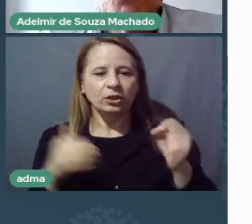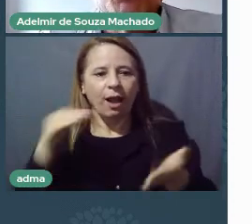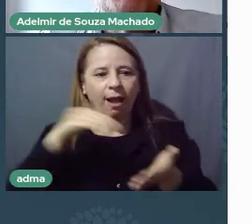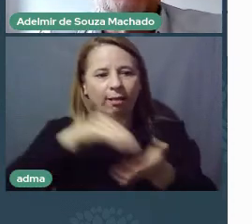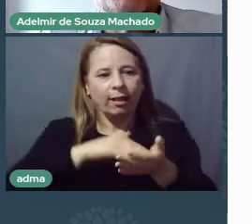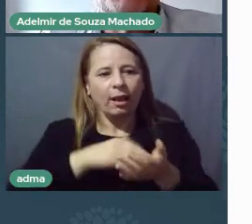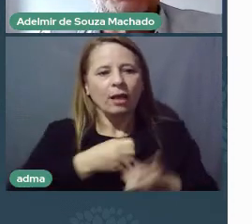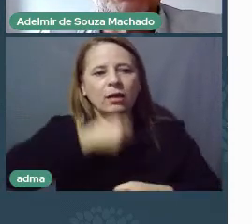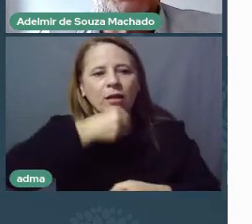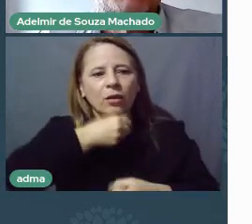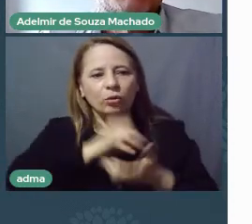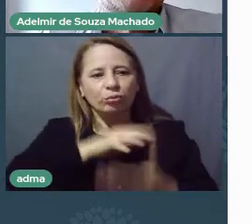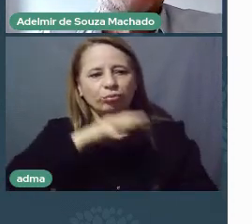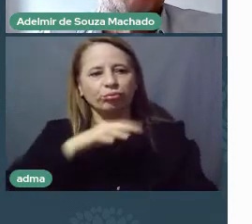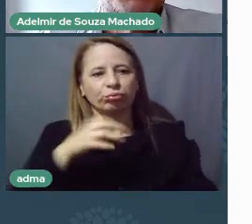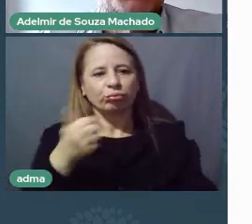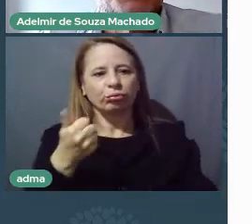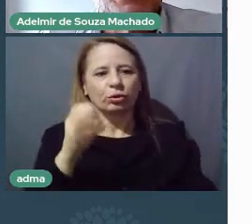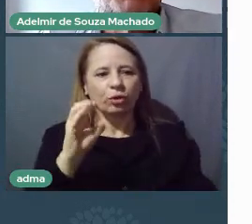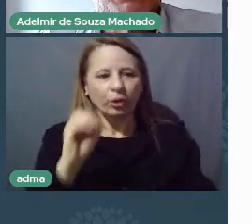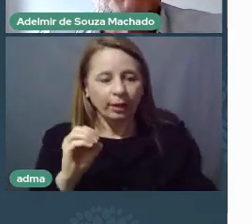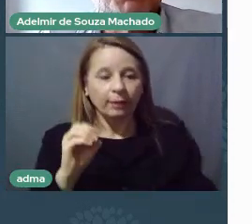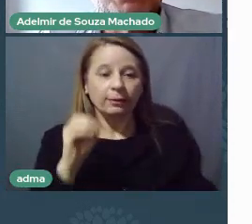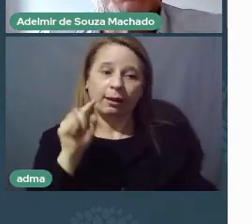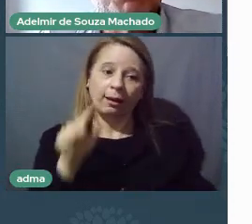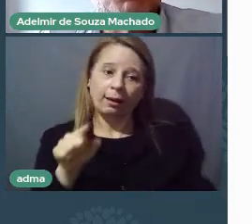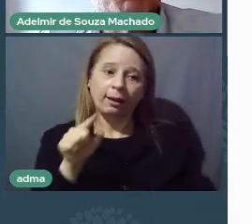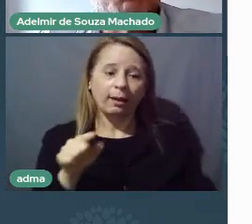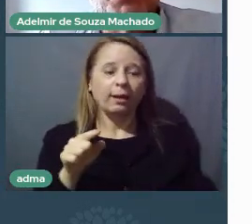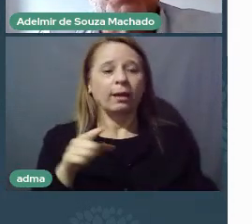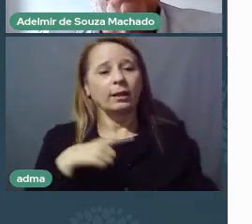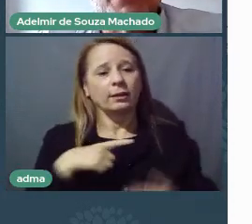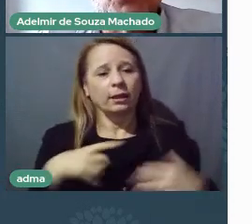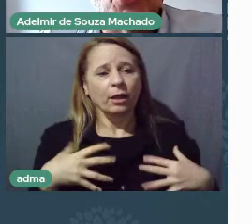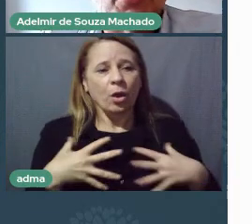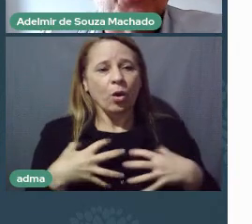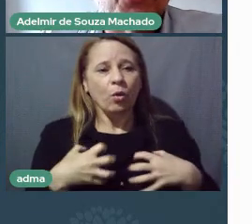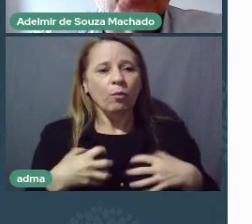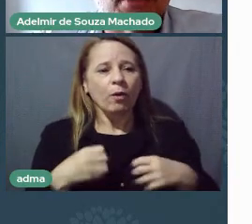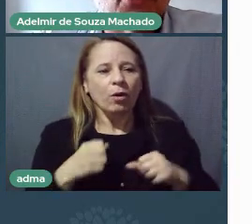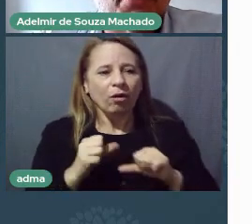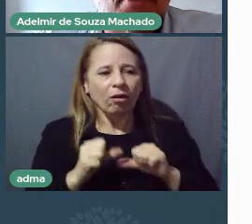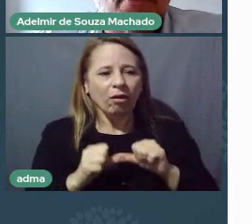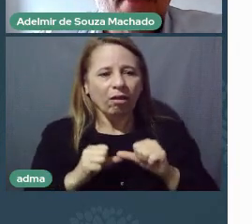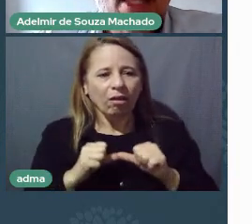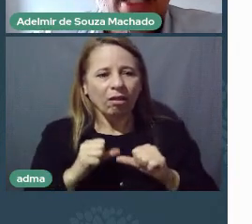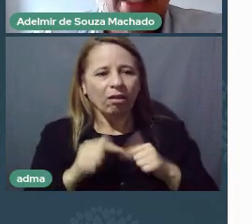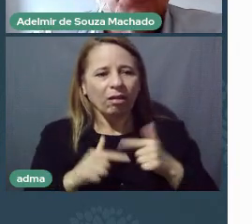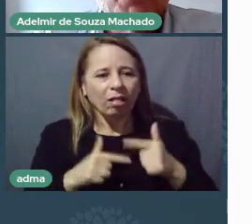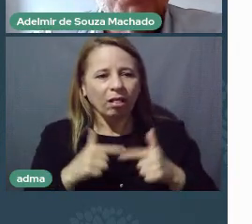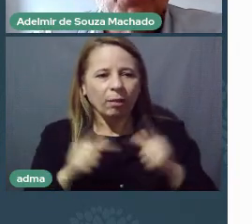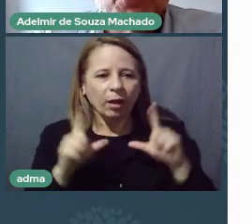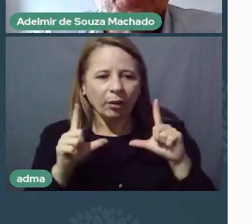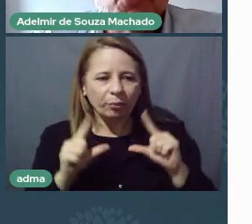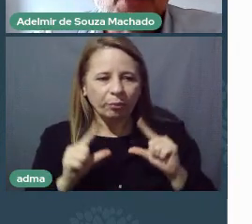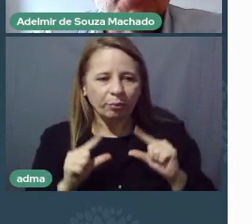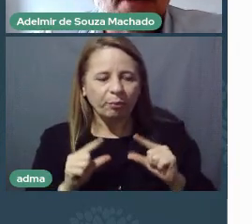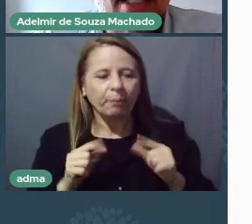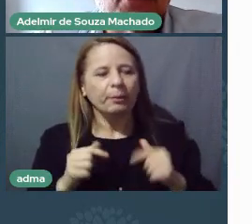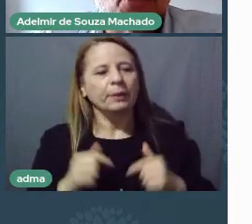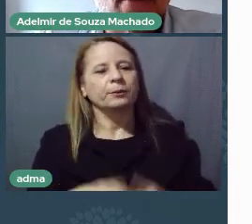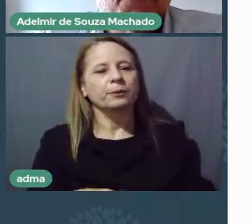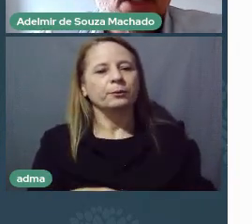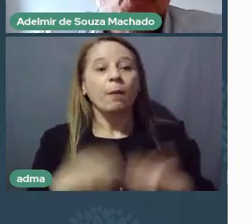80, o idoso de 80, de maneira geral, tem um envelhecimento do pulmão e menor função do pulmão. Agora, vamos ver